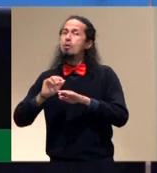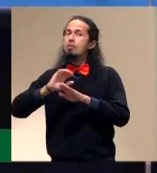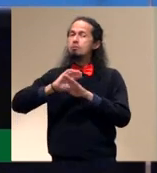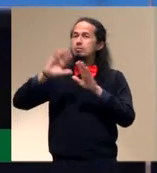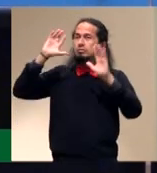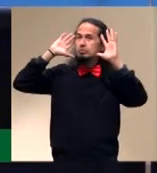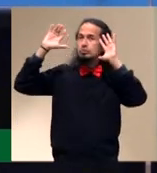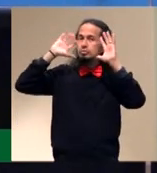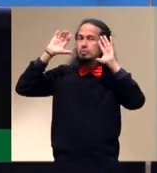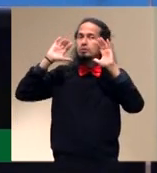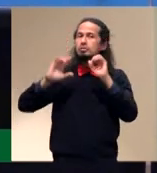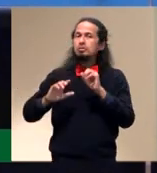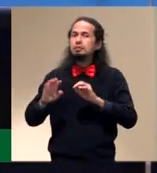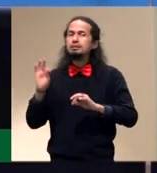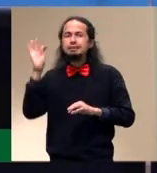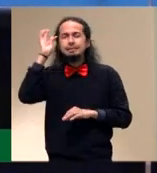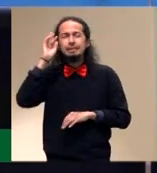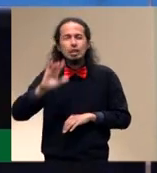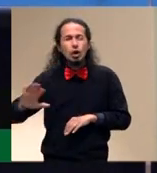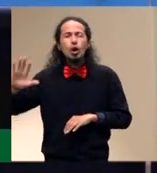prático, né?